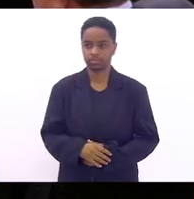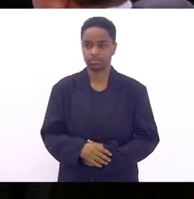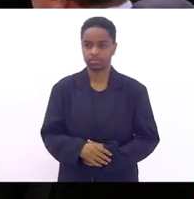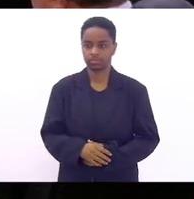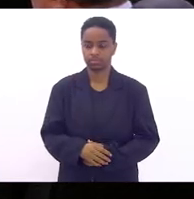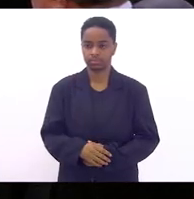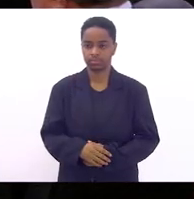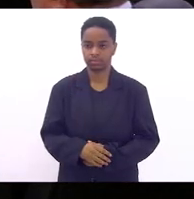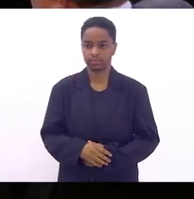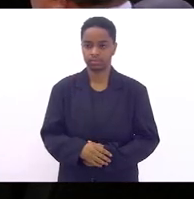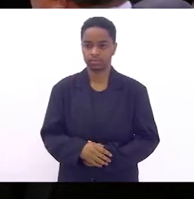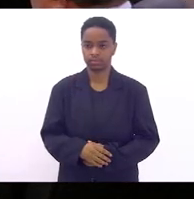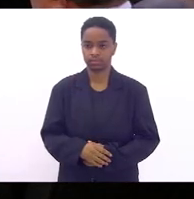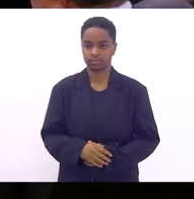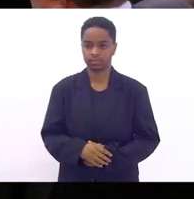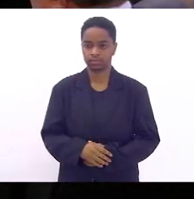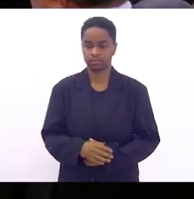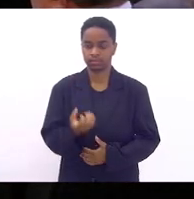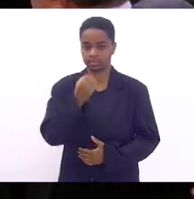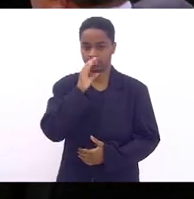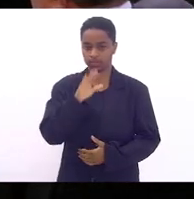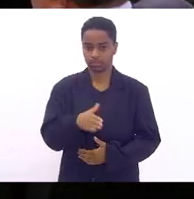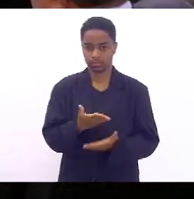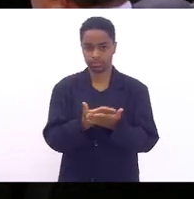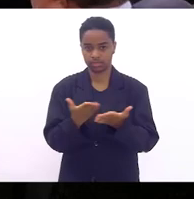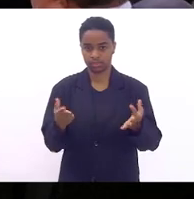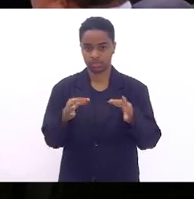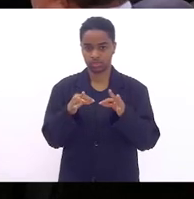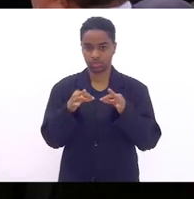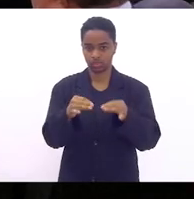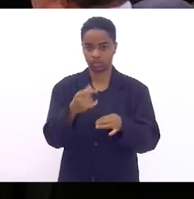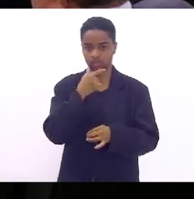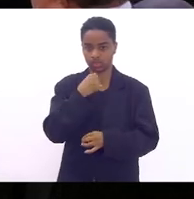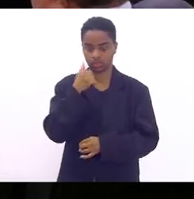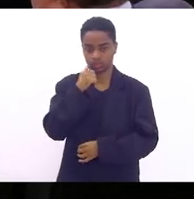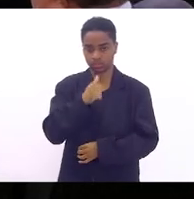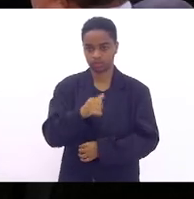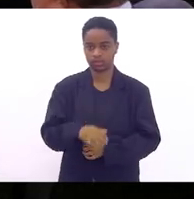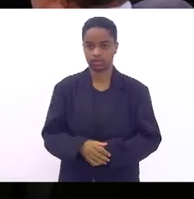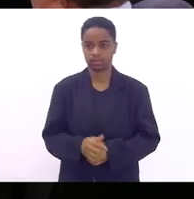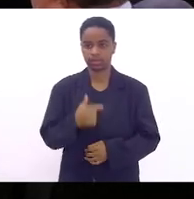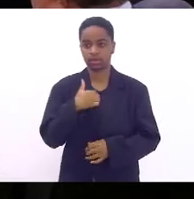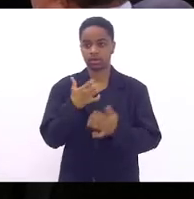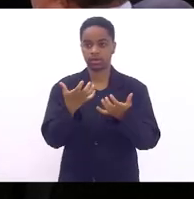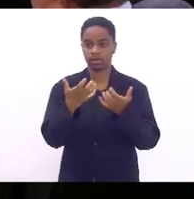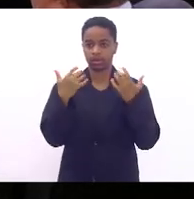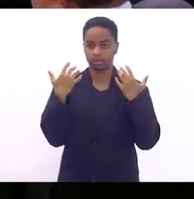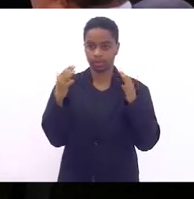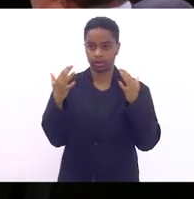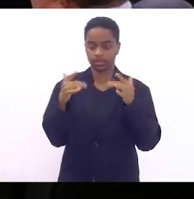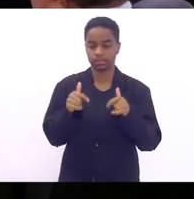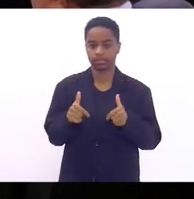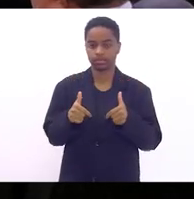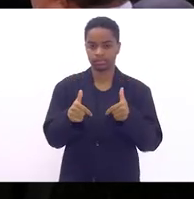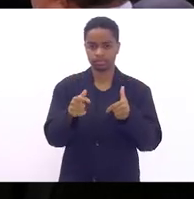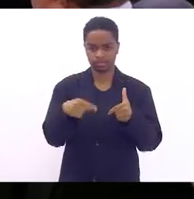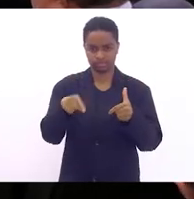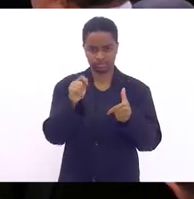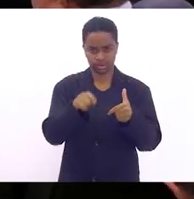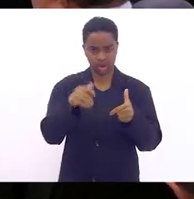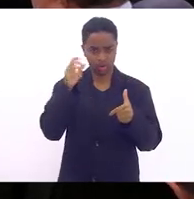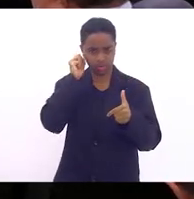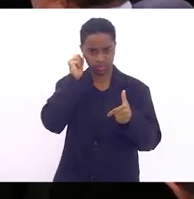nortec Boa tarde a todas e todos eh queria parabenizar a iniciativa me